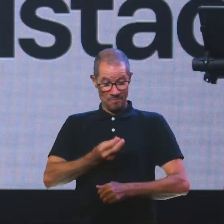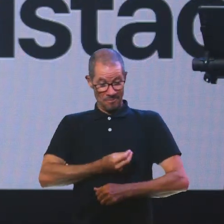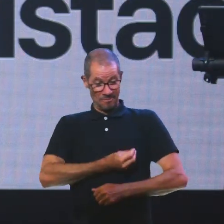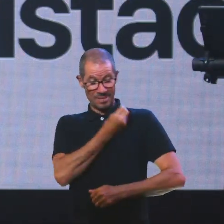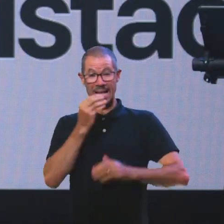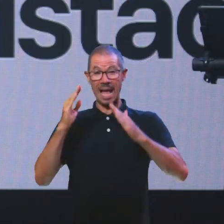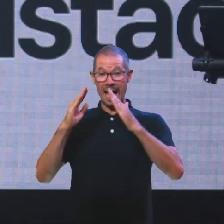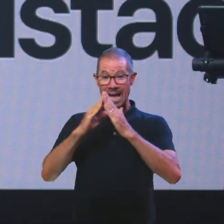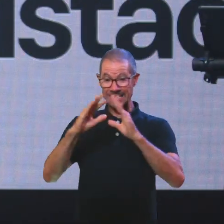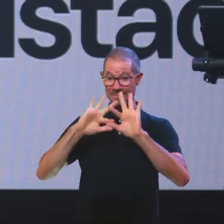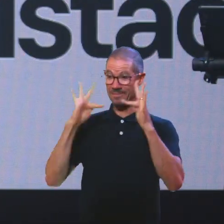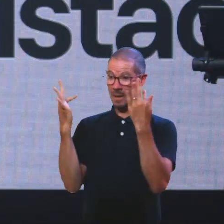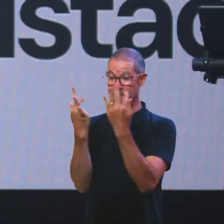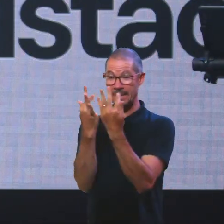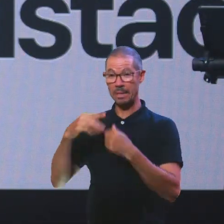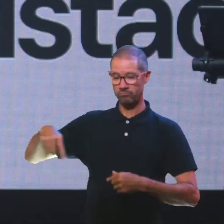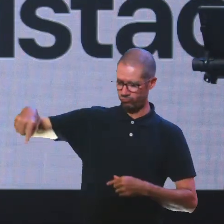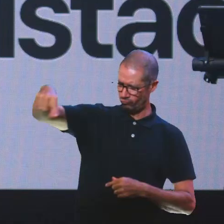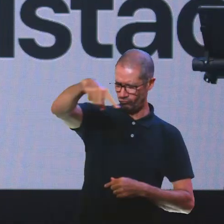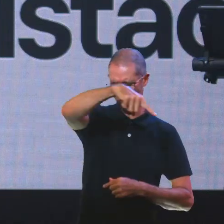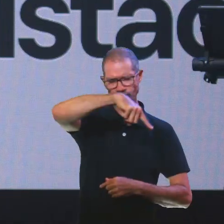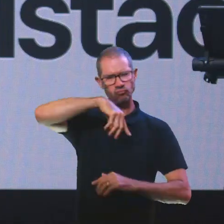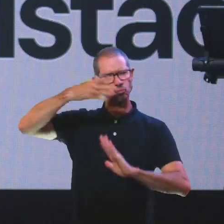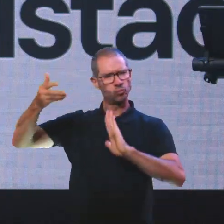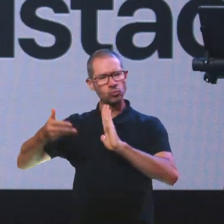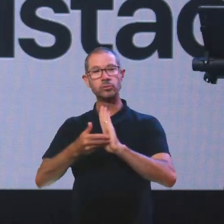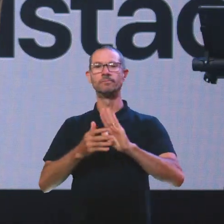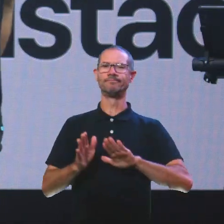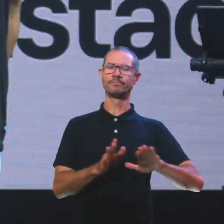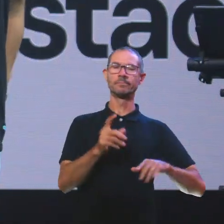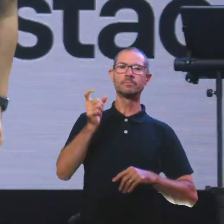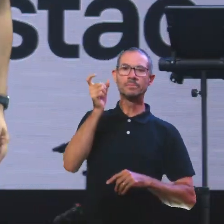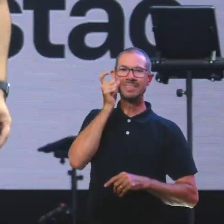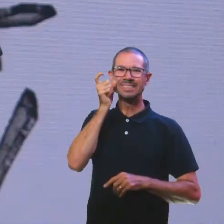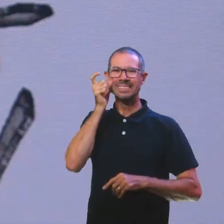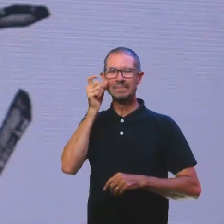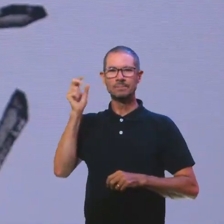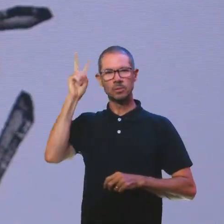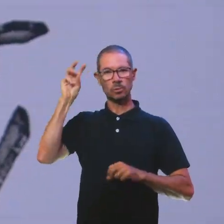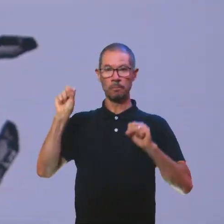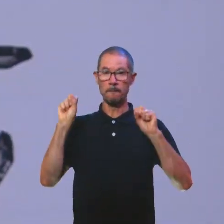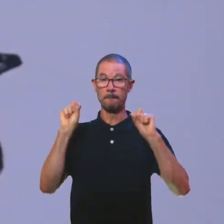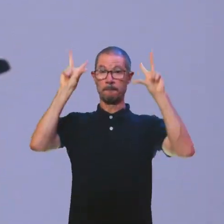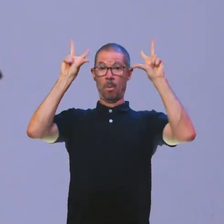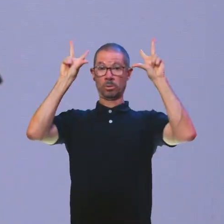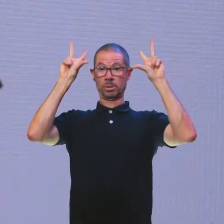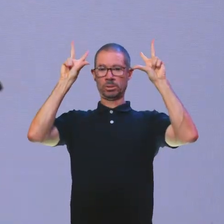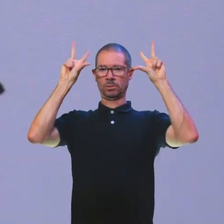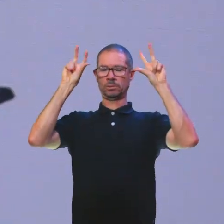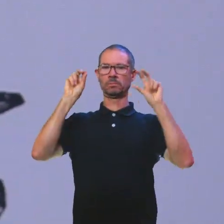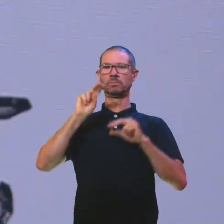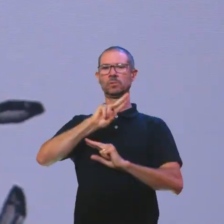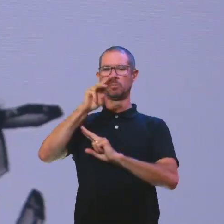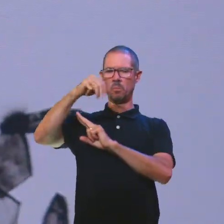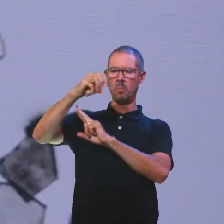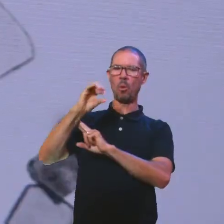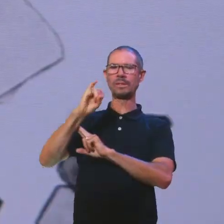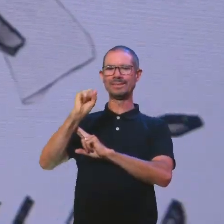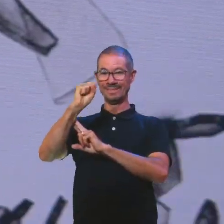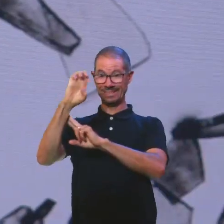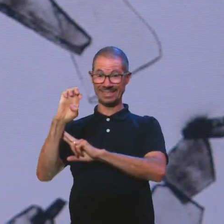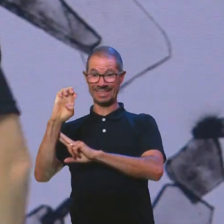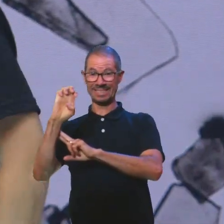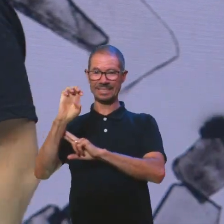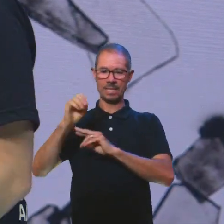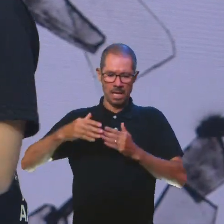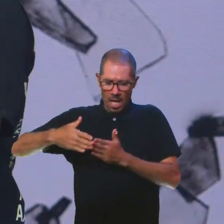nossa casa, no nosso meio. Eu acho muito interessante a história de Moisés, porque o nome Moisés significa